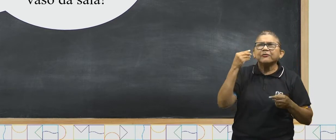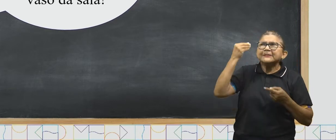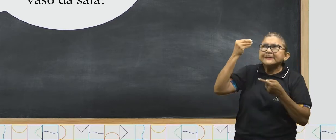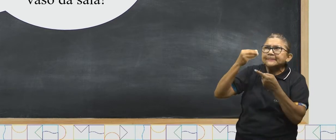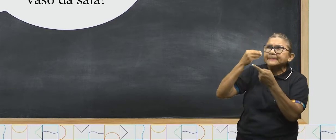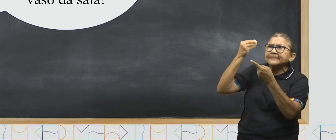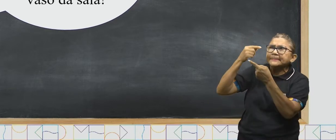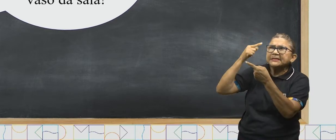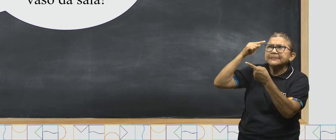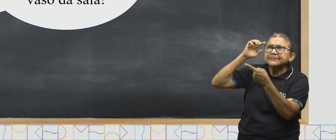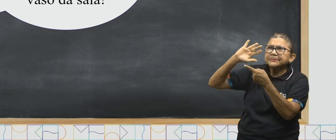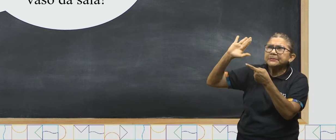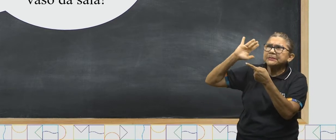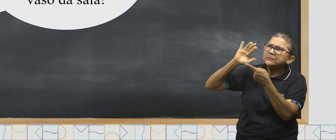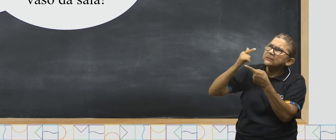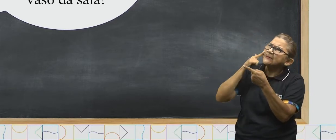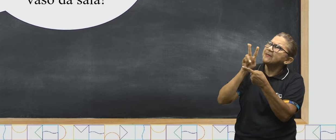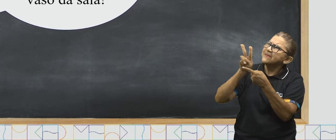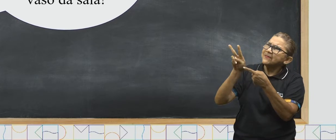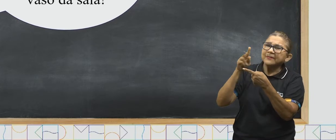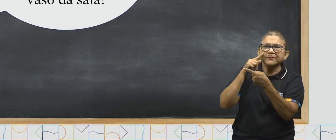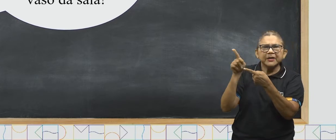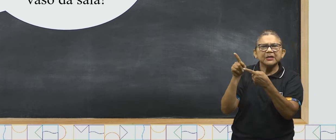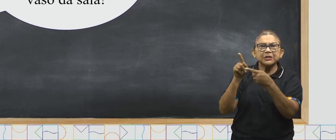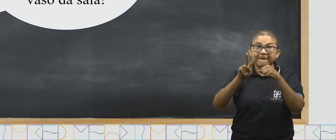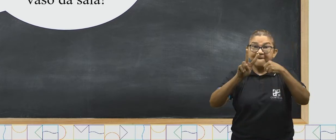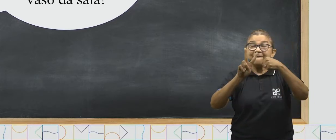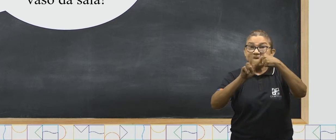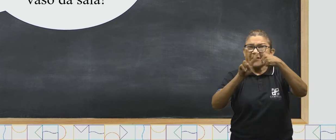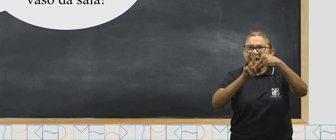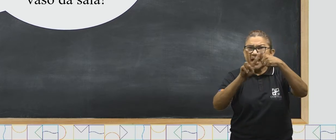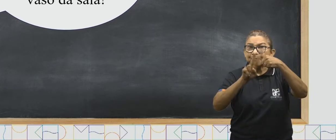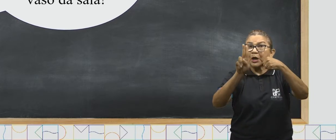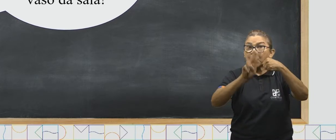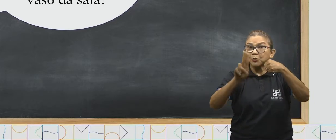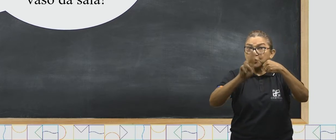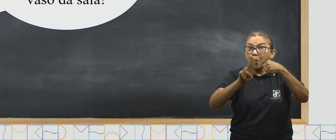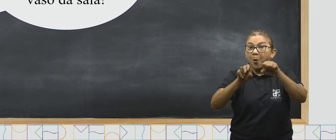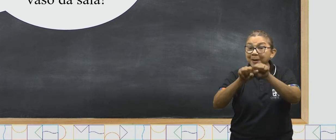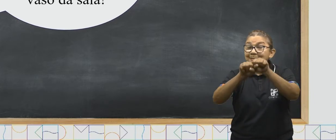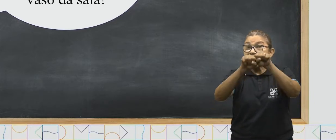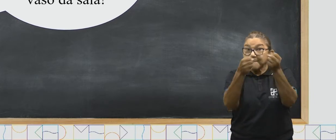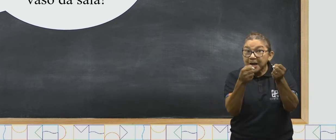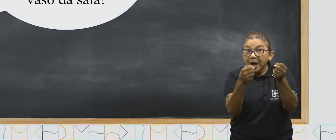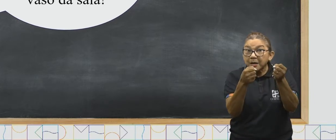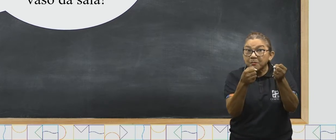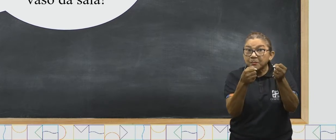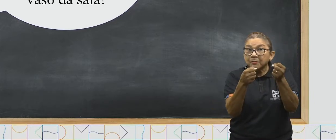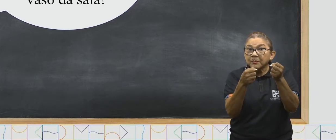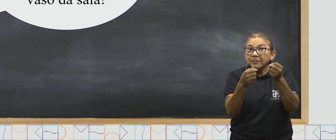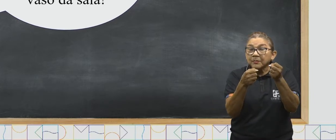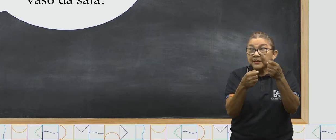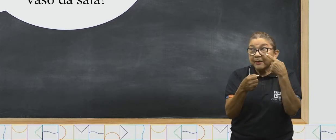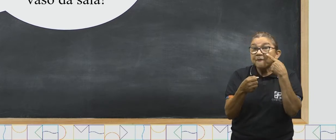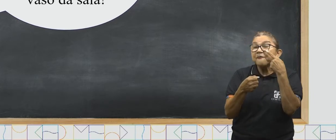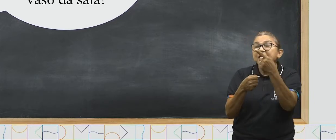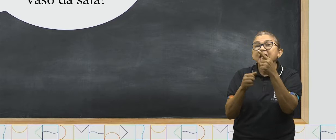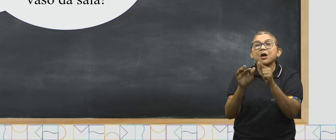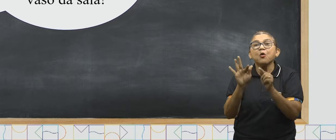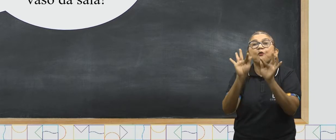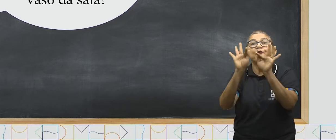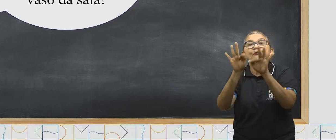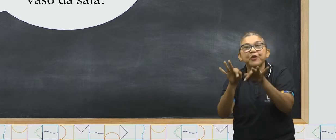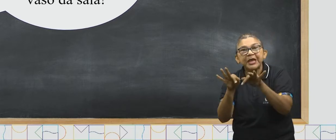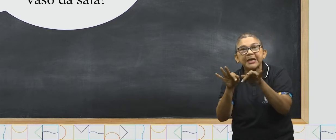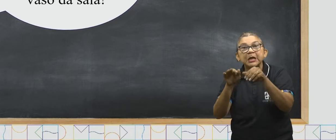concordância verbal. Veja, o verbo que ela usou para falar quebraram, perceba a terminação deste